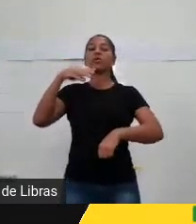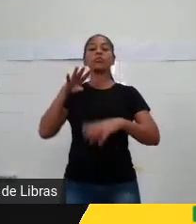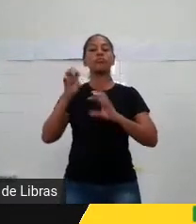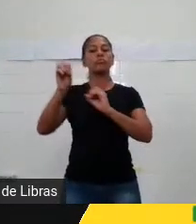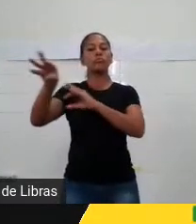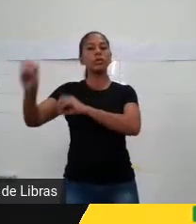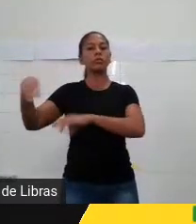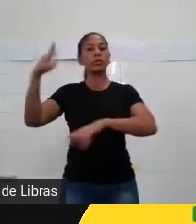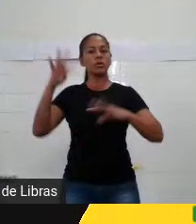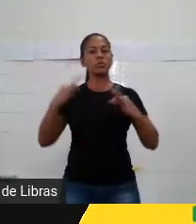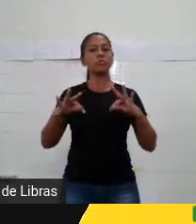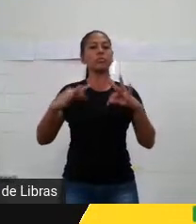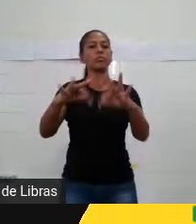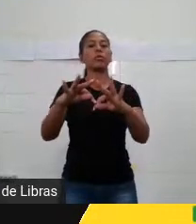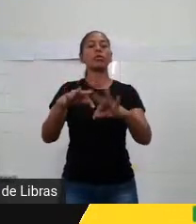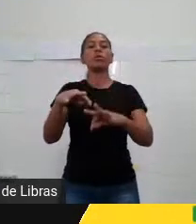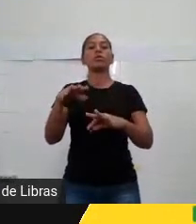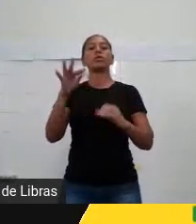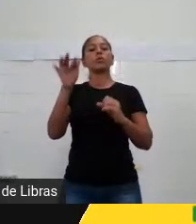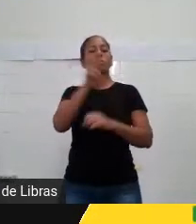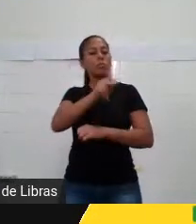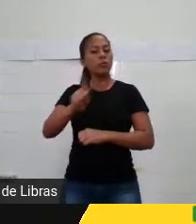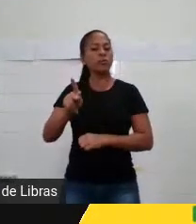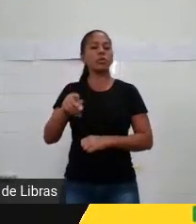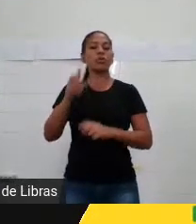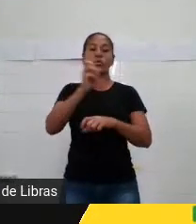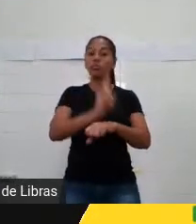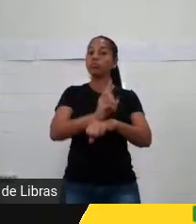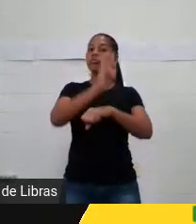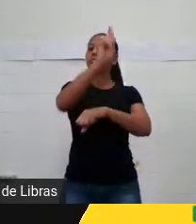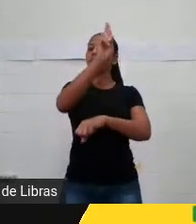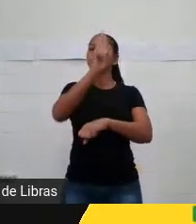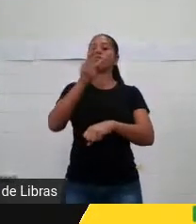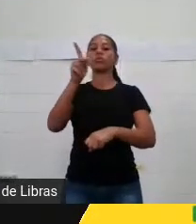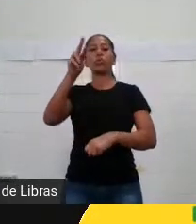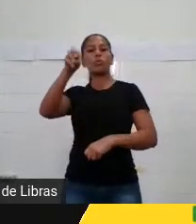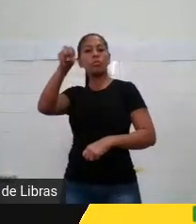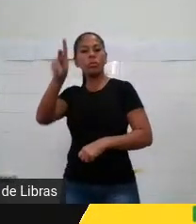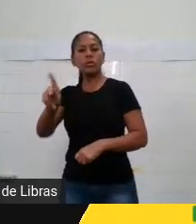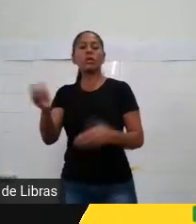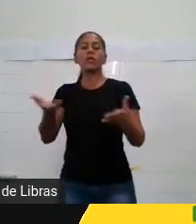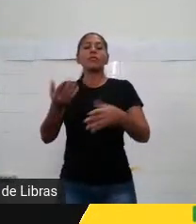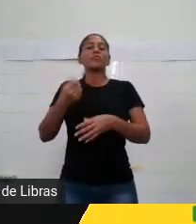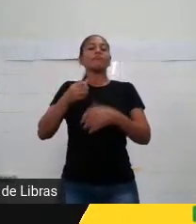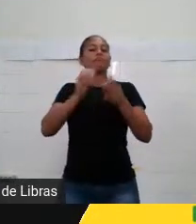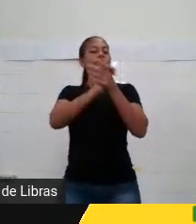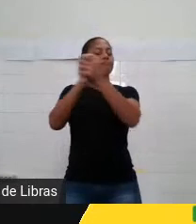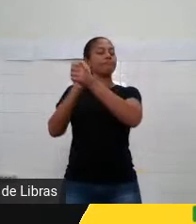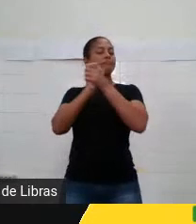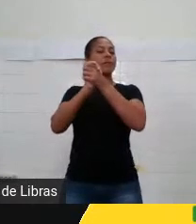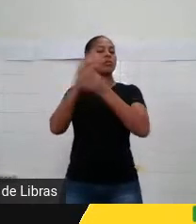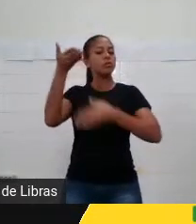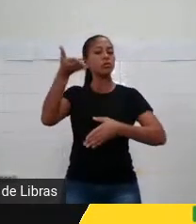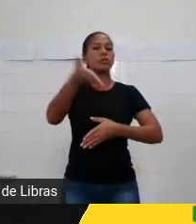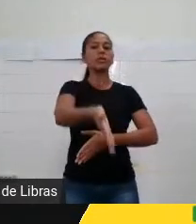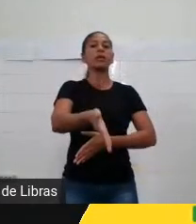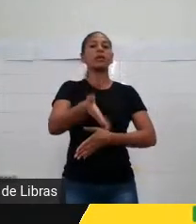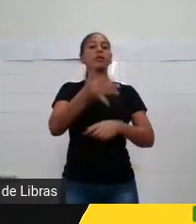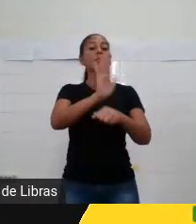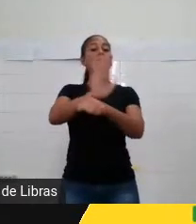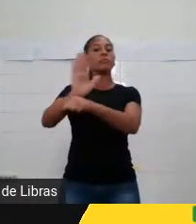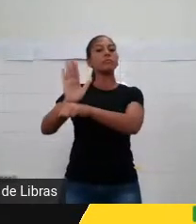aqui do Instituto, professor Dr. Rodrigo, e dizer também que é uma honra estar aqui com a presença